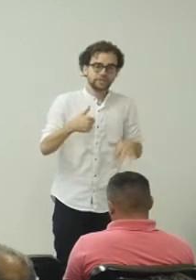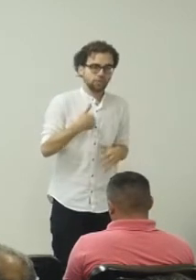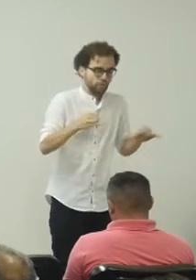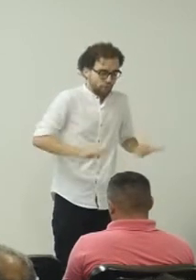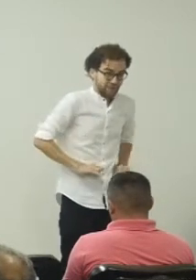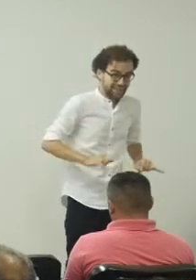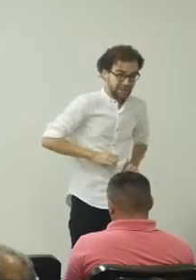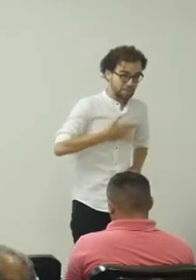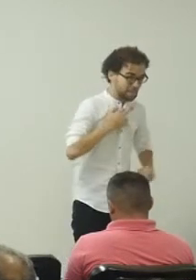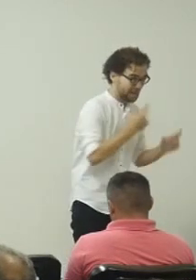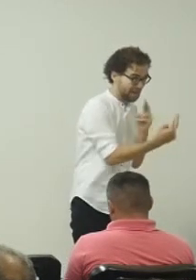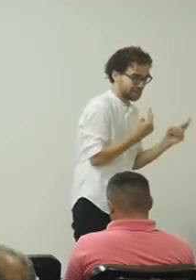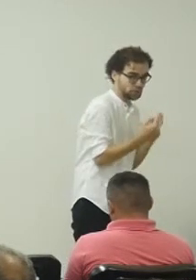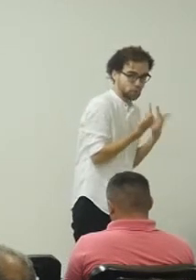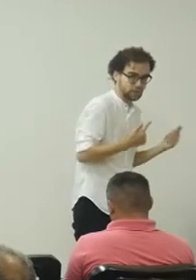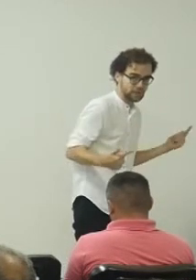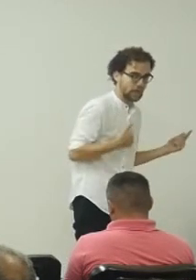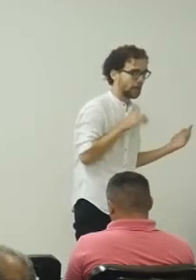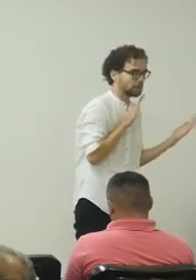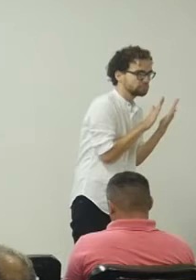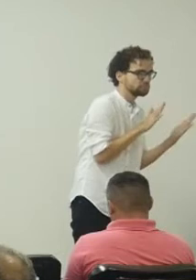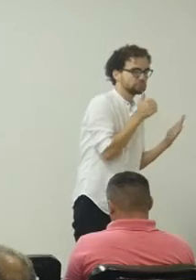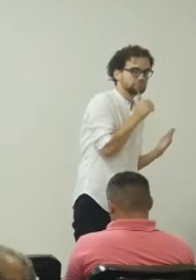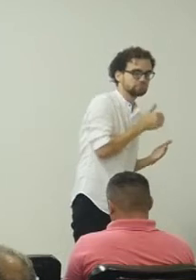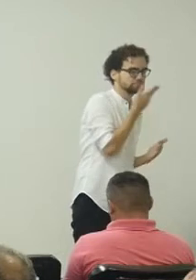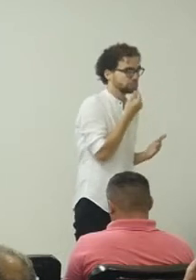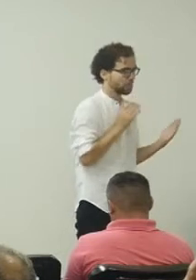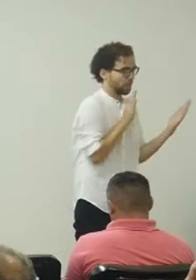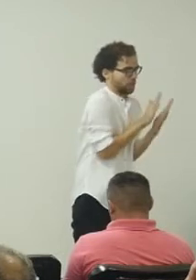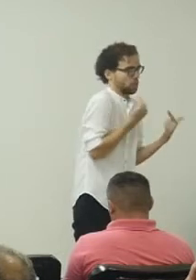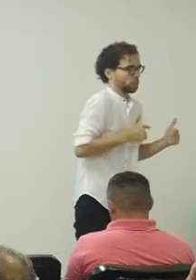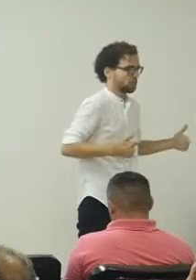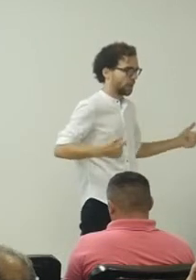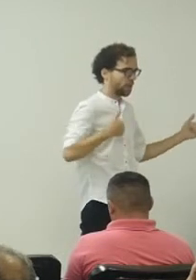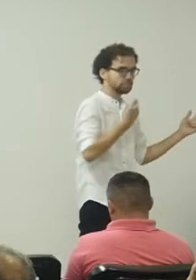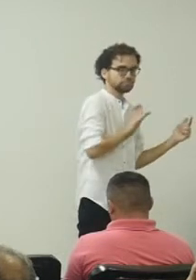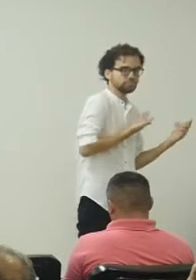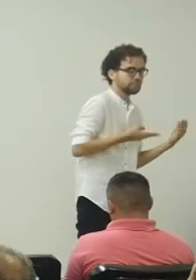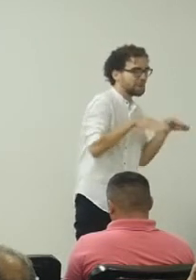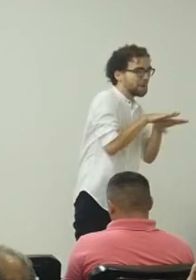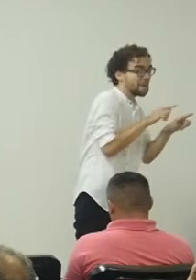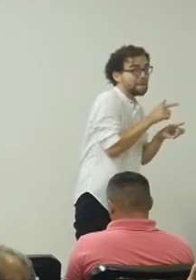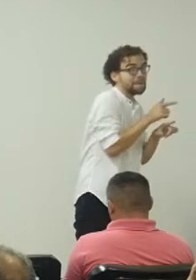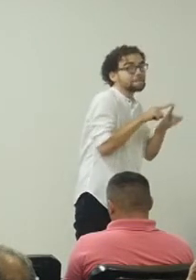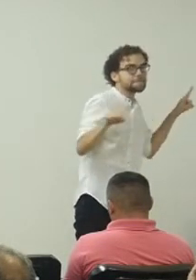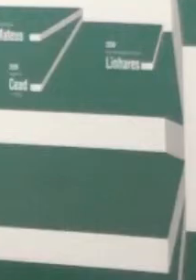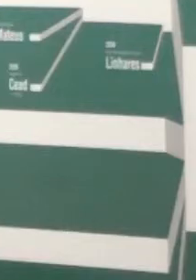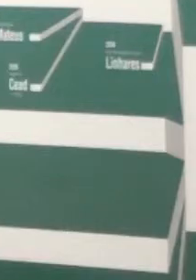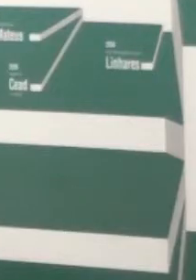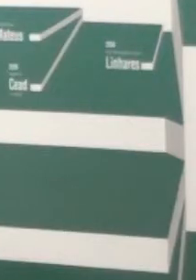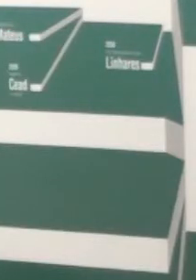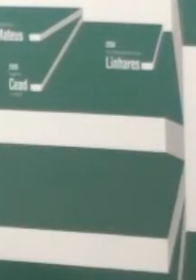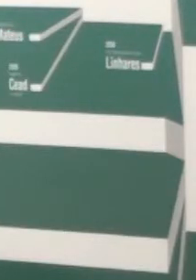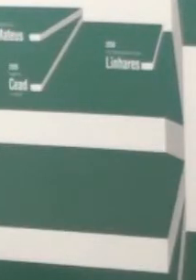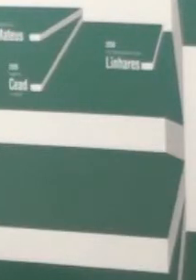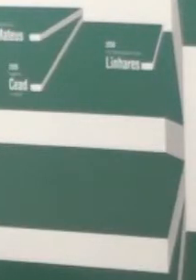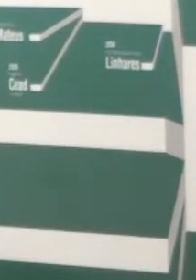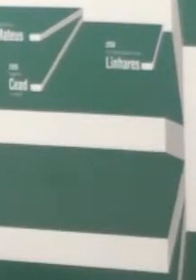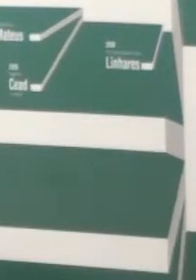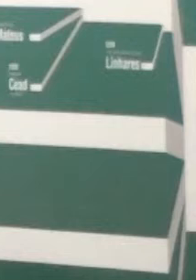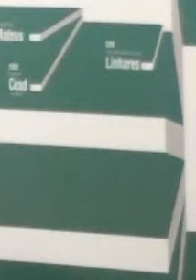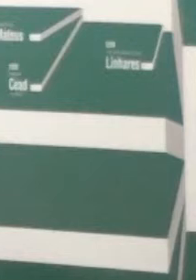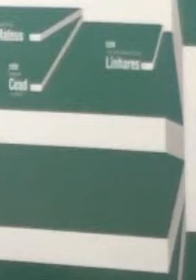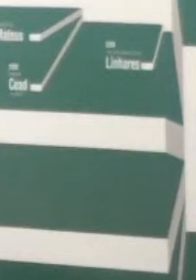minha relação, né, com o meu parceiro ou com a minha parceira, mas eu não estou livre de sofrer um assédio na rua, por exemplo. Então, assim, né,